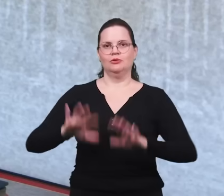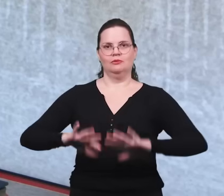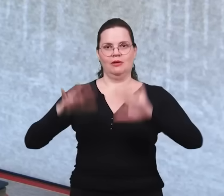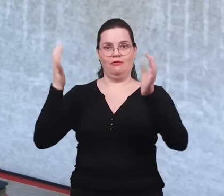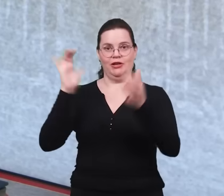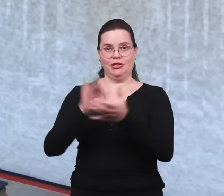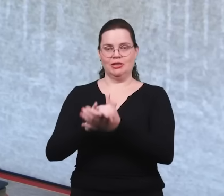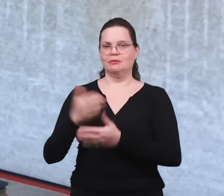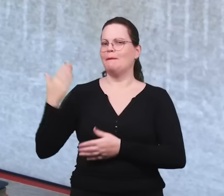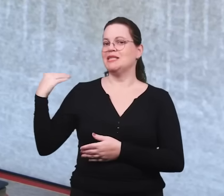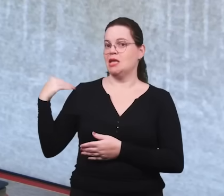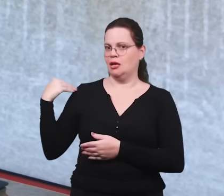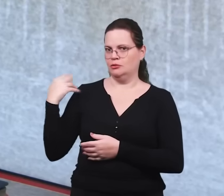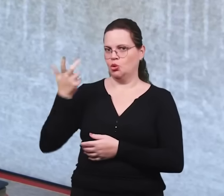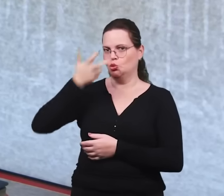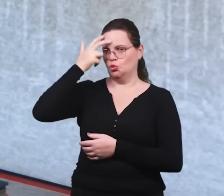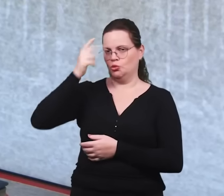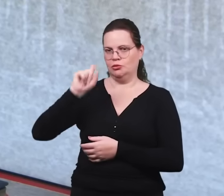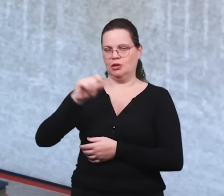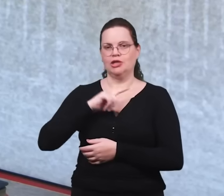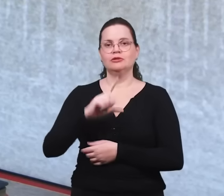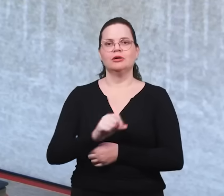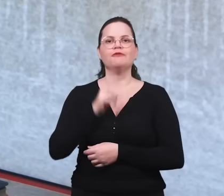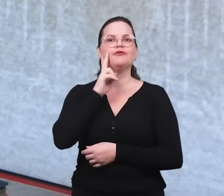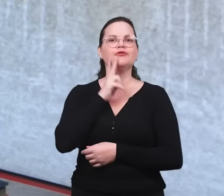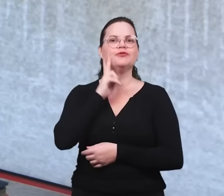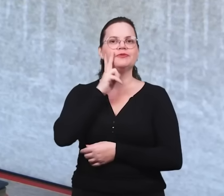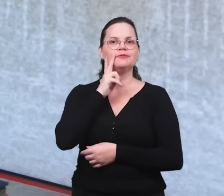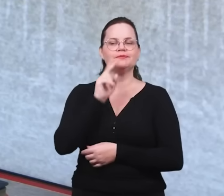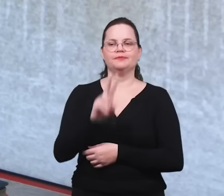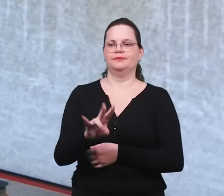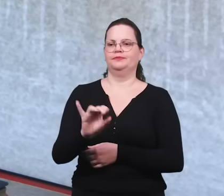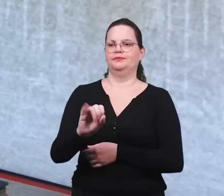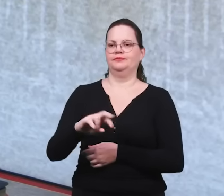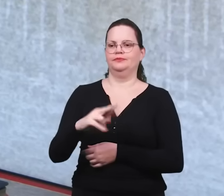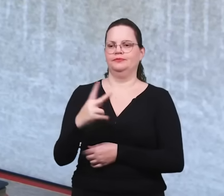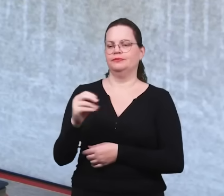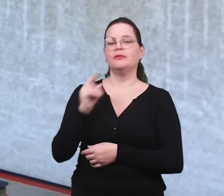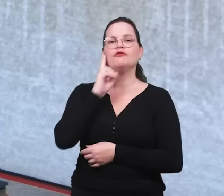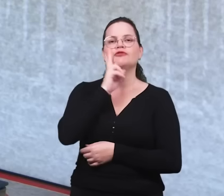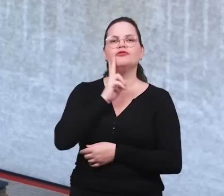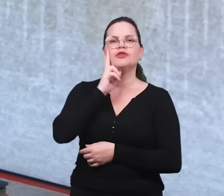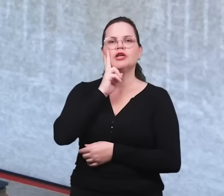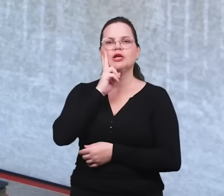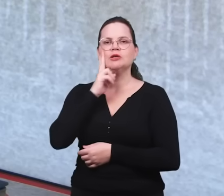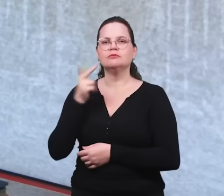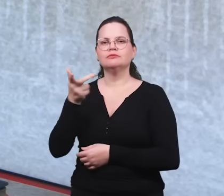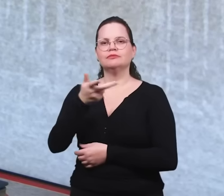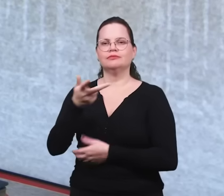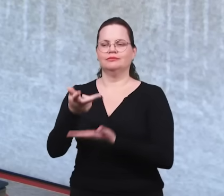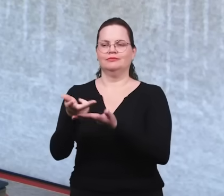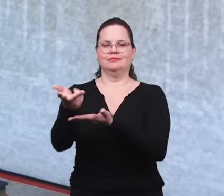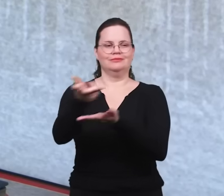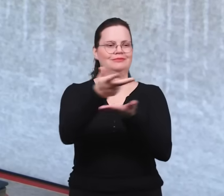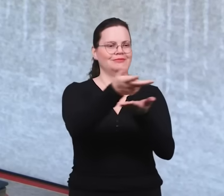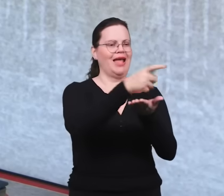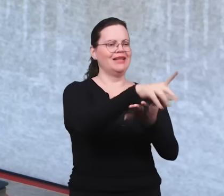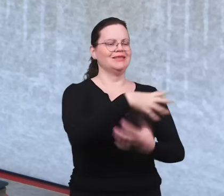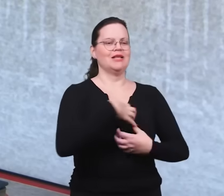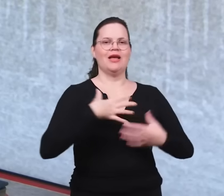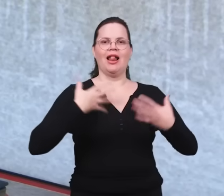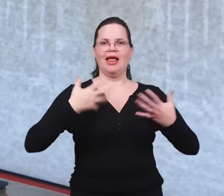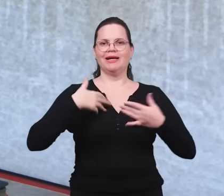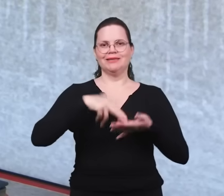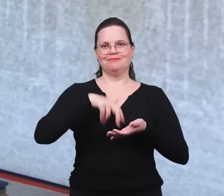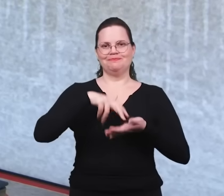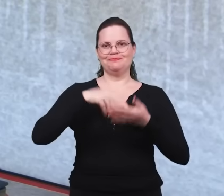dias, era o vinho. O vinho era servido aos convidados para alegrar a festa. O significado dessa